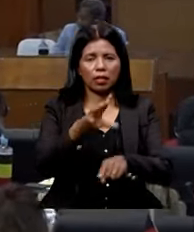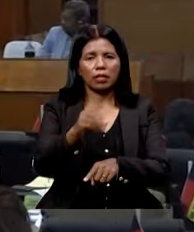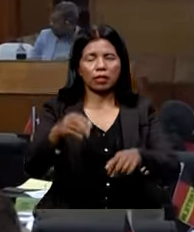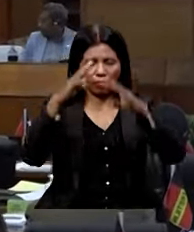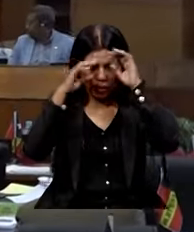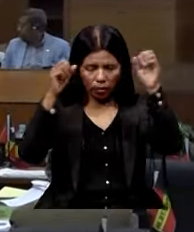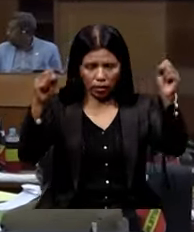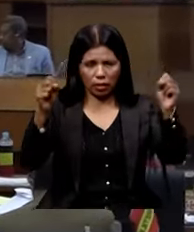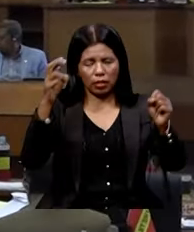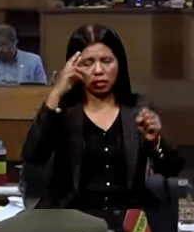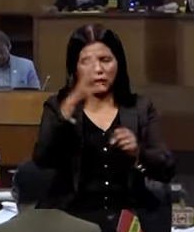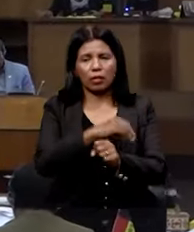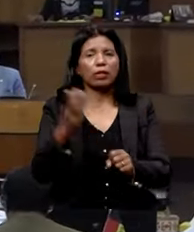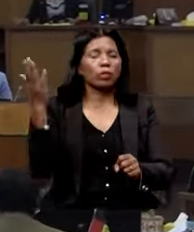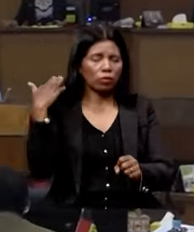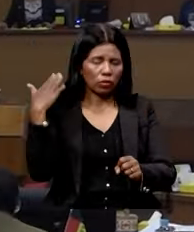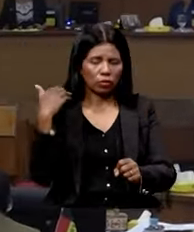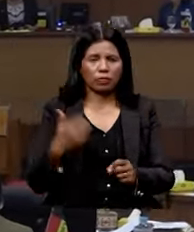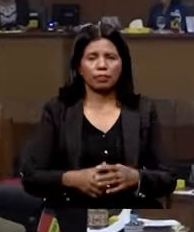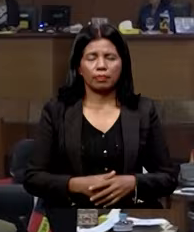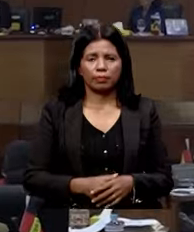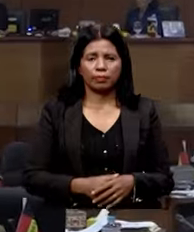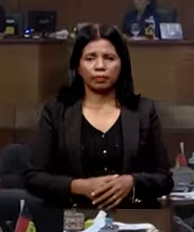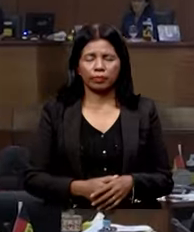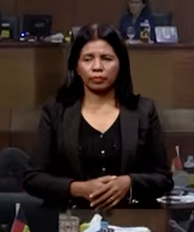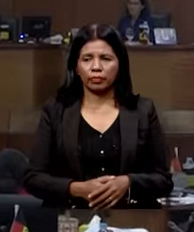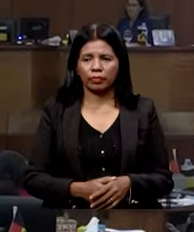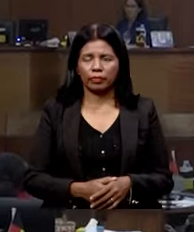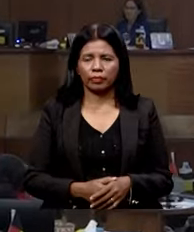presidente da República anterior Sira Nian. Adriano Verdial, Marito da Costa, Ziamen.